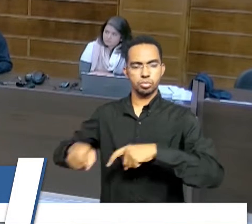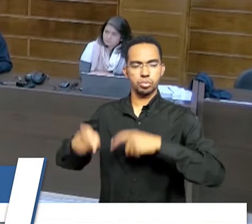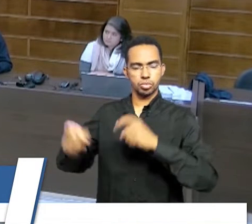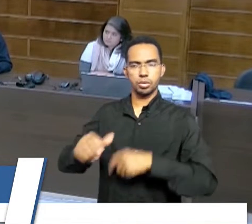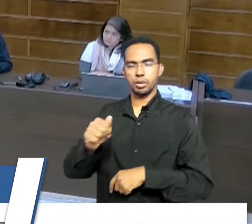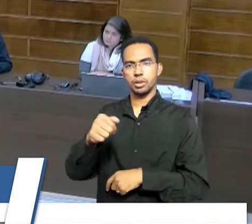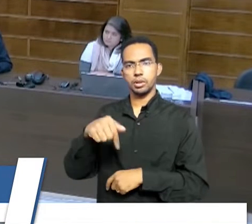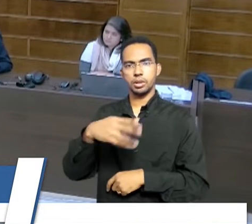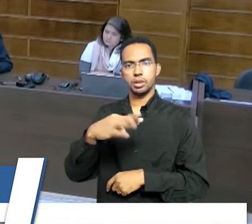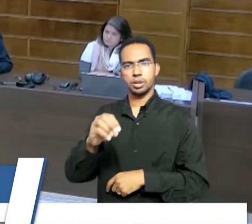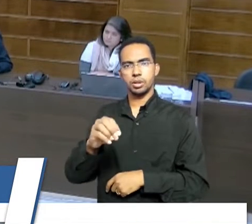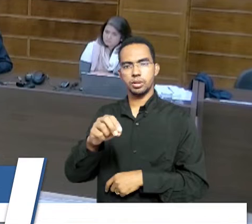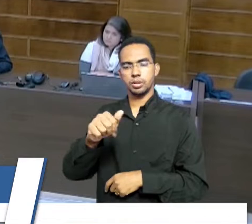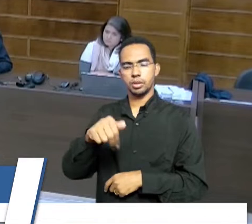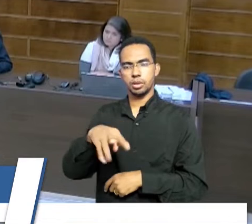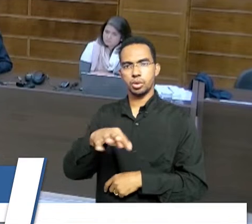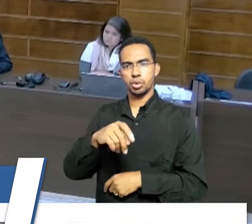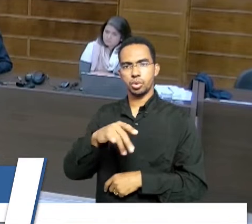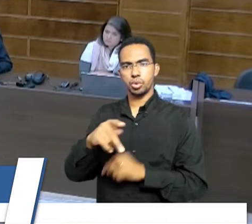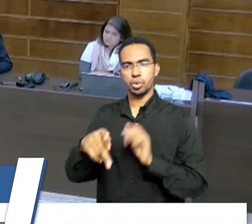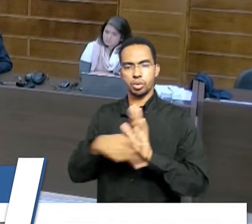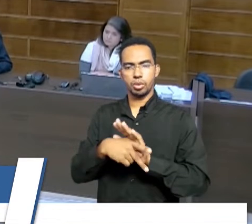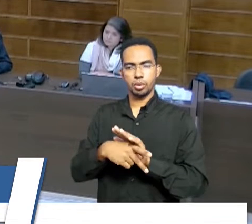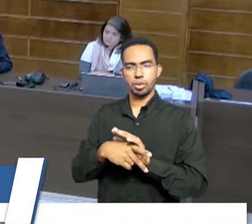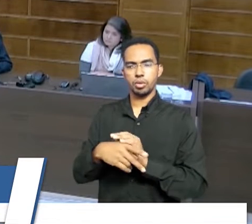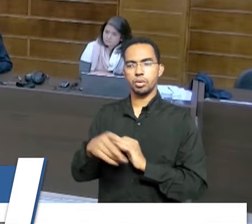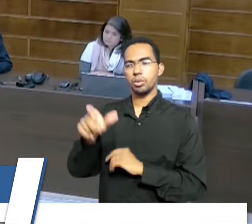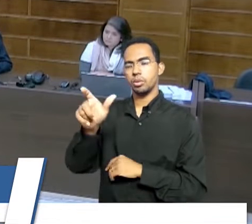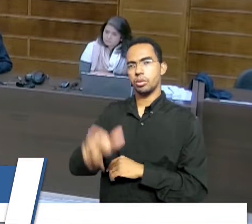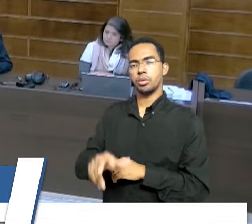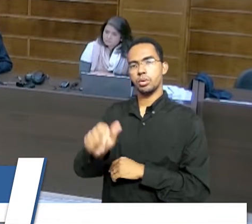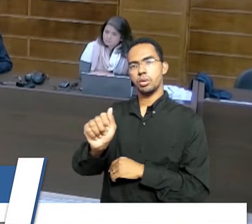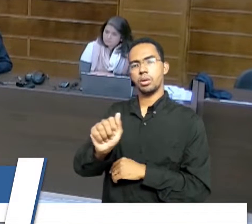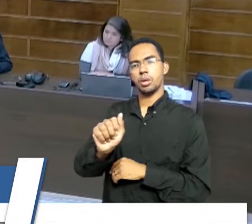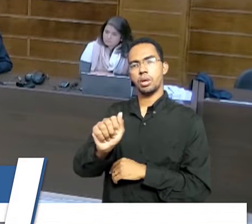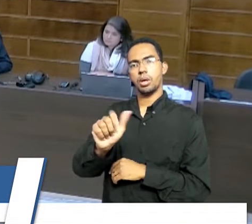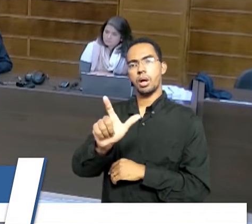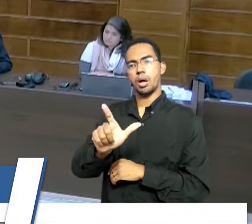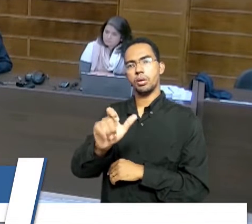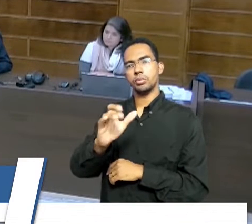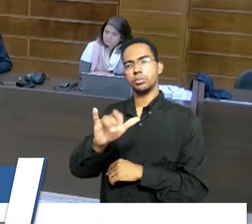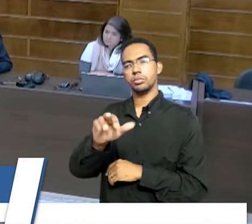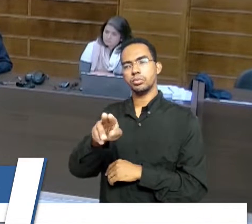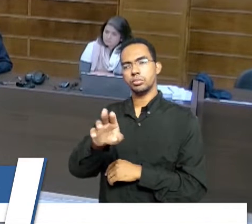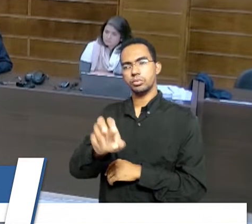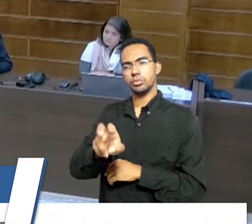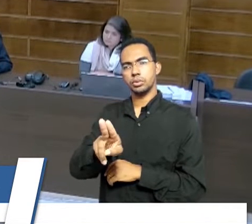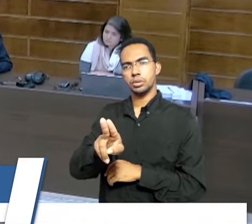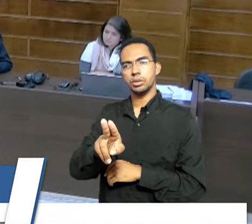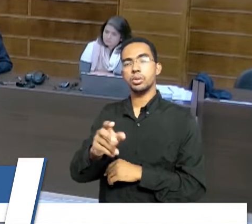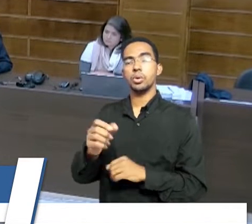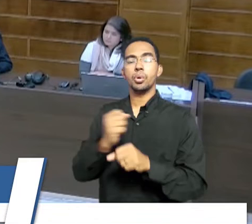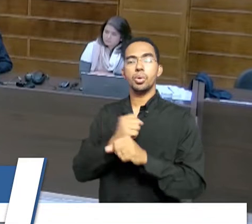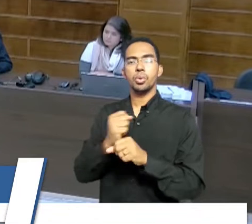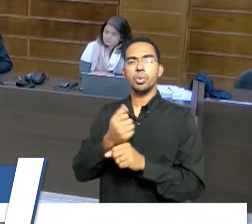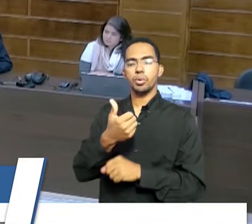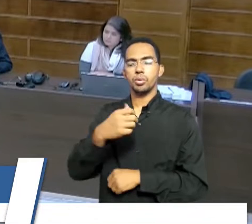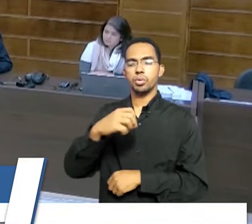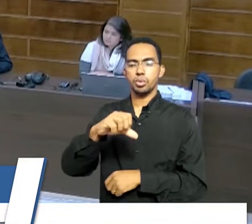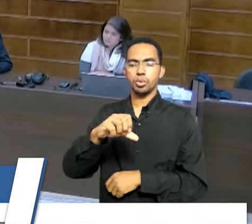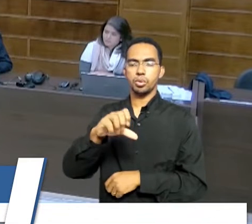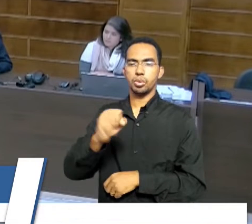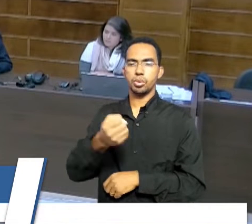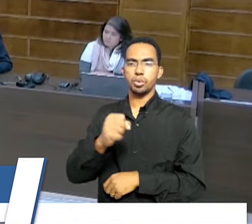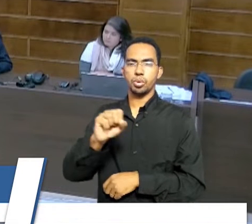propriedade do senhor Elci Mario Lopes Encinas, até o ano de 1988, quando